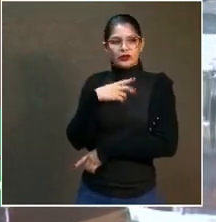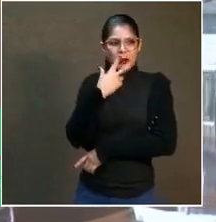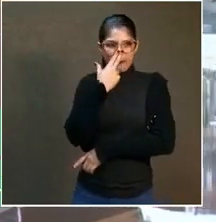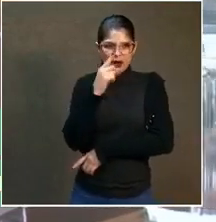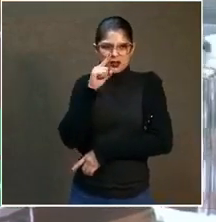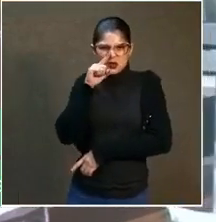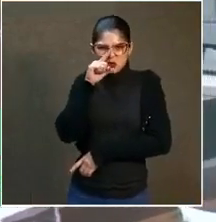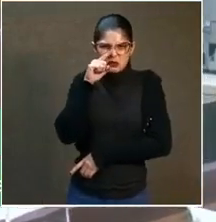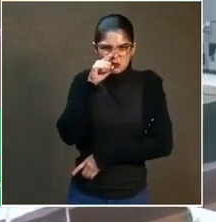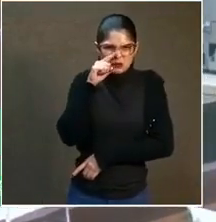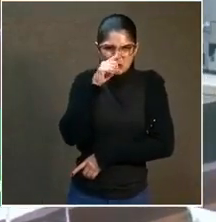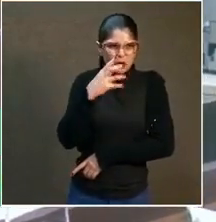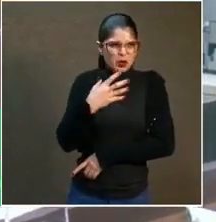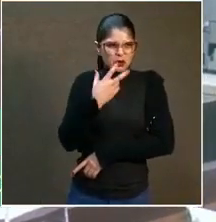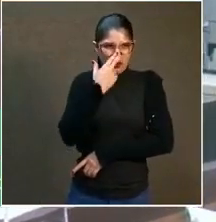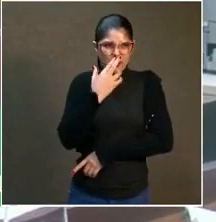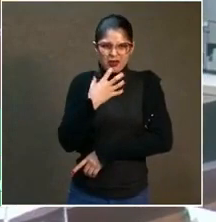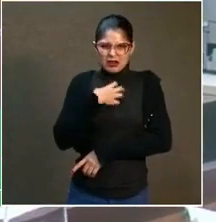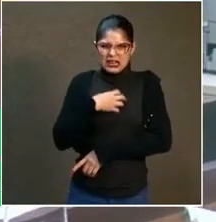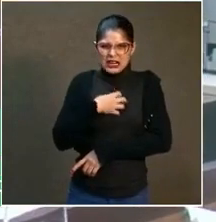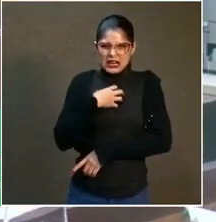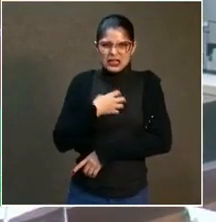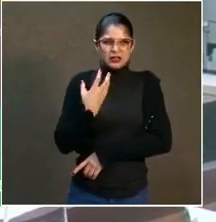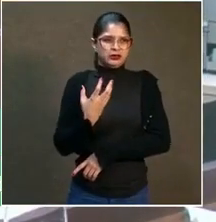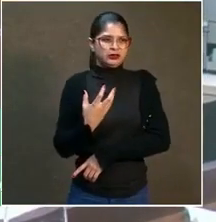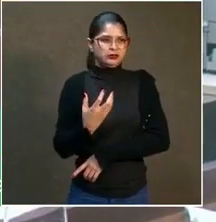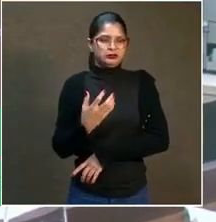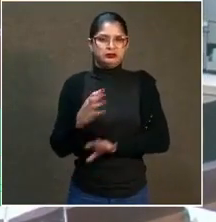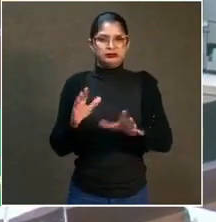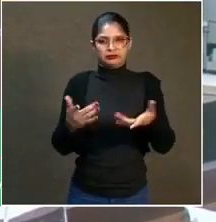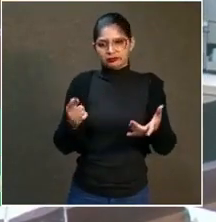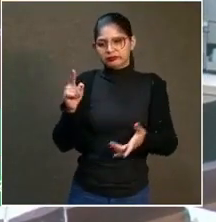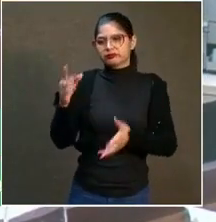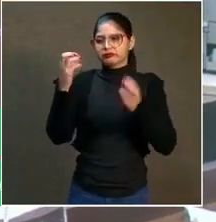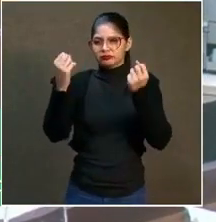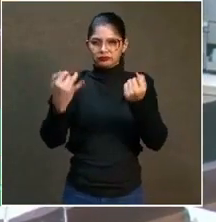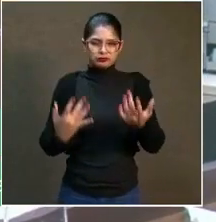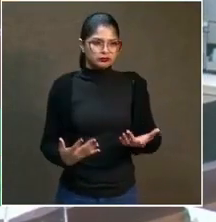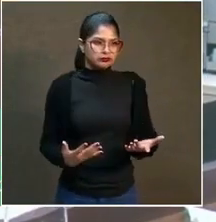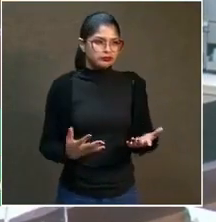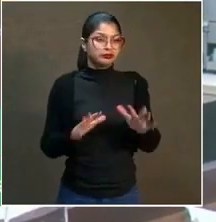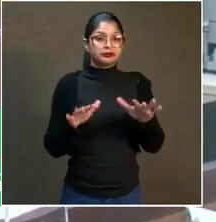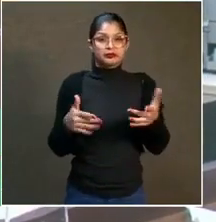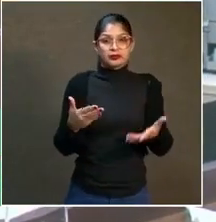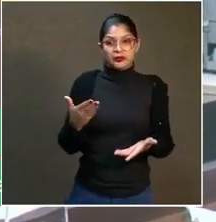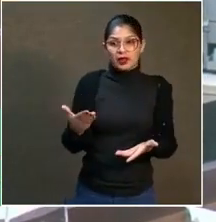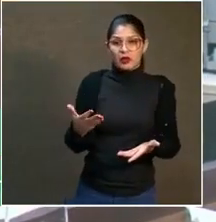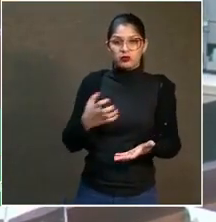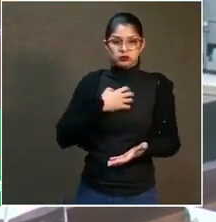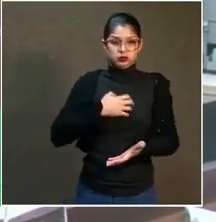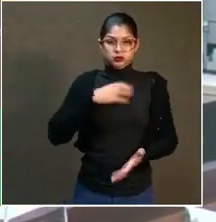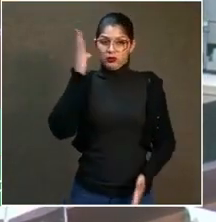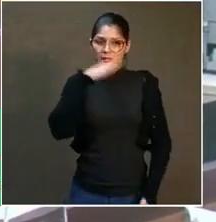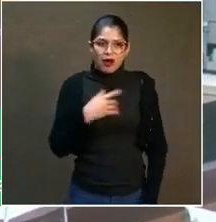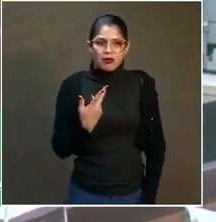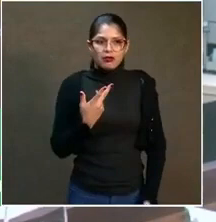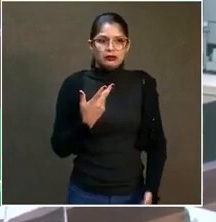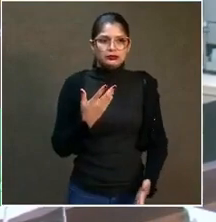cruel. Aqui eu me remeto, vai no laudo. Como o doutor Gione deixou muito claro, a crueldade não é algo que se